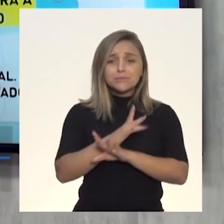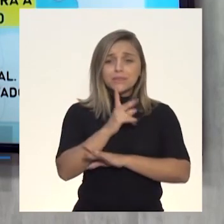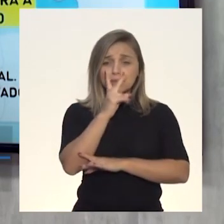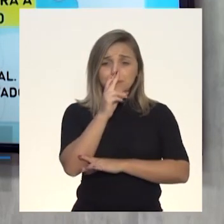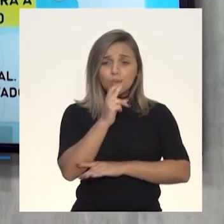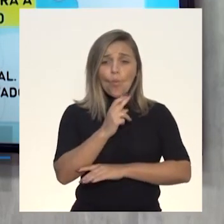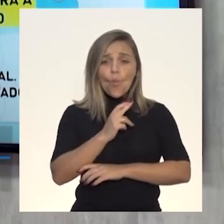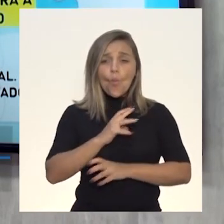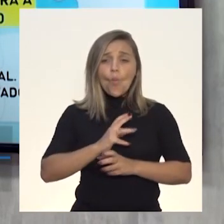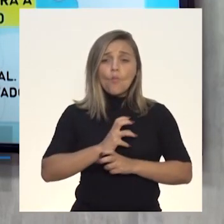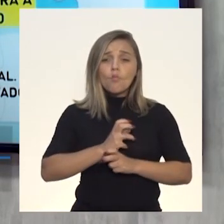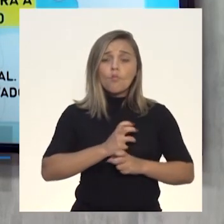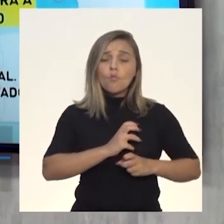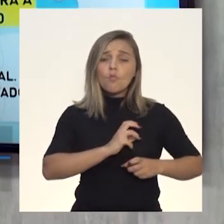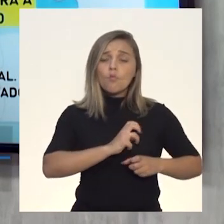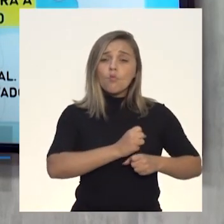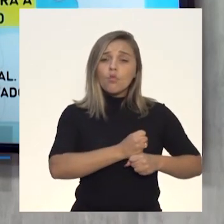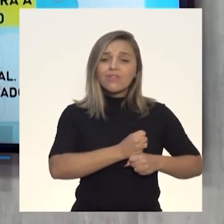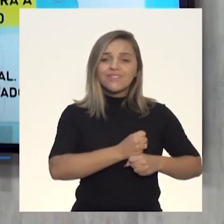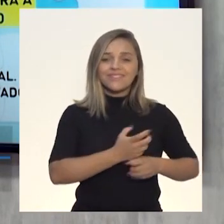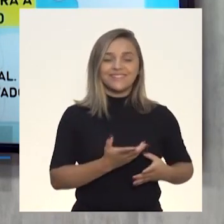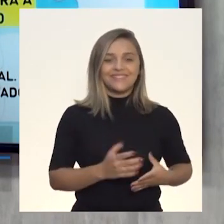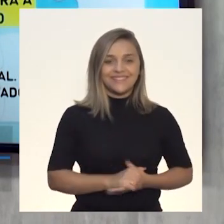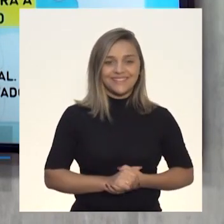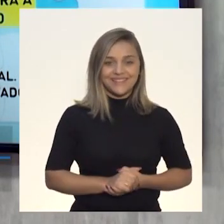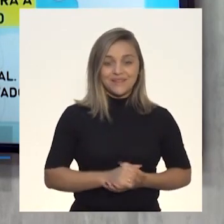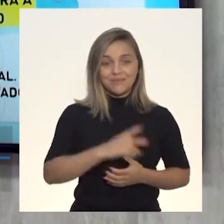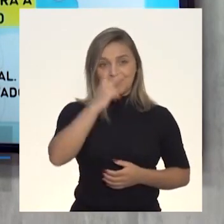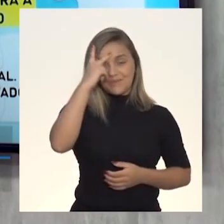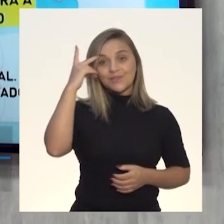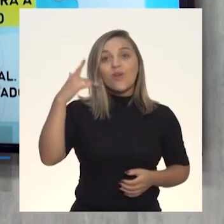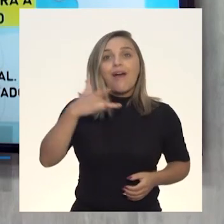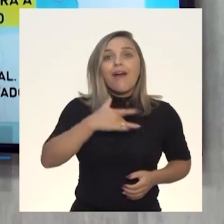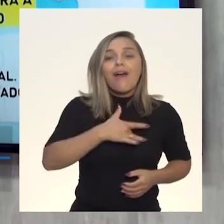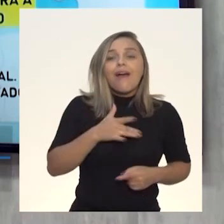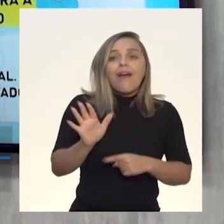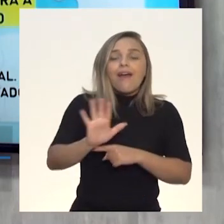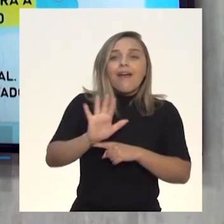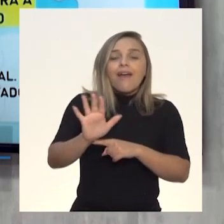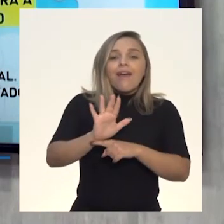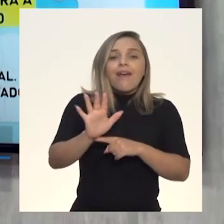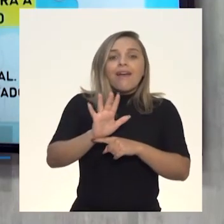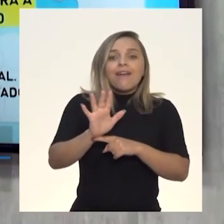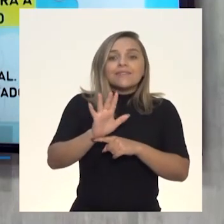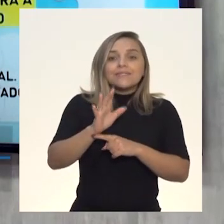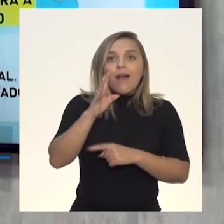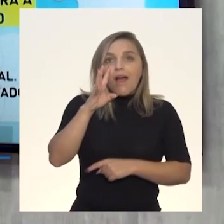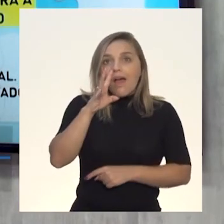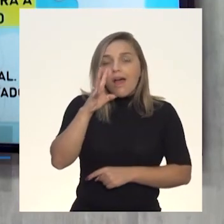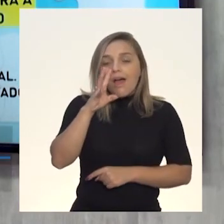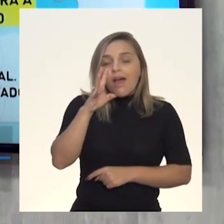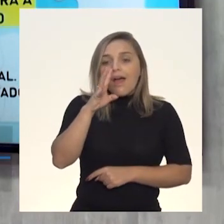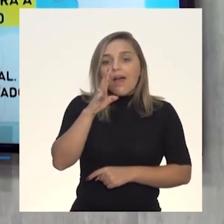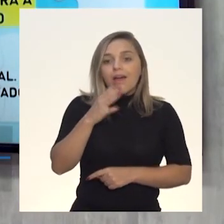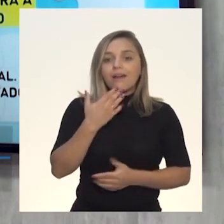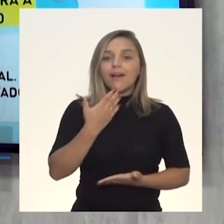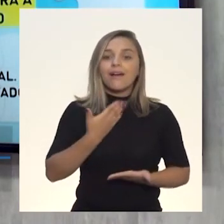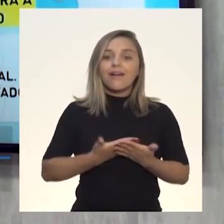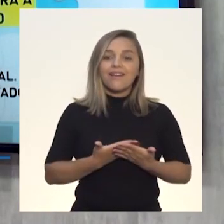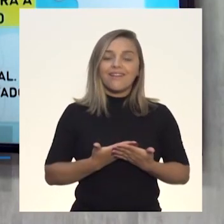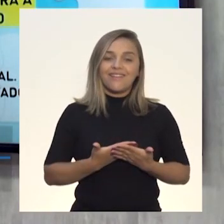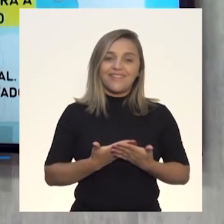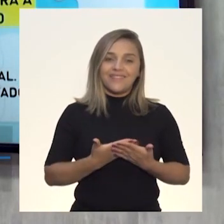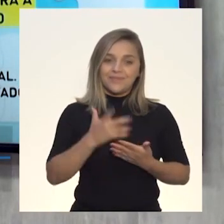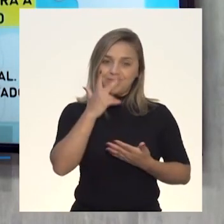gente que é esquisita, tem gente que assiste filme romântico, sai de lá, ó, bitoladinho. Eu falo, tem problema assistir filme romântico, né? Eu quero um